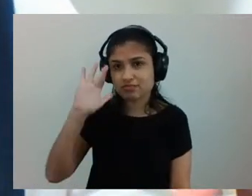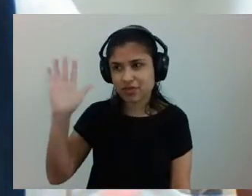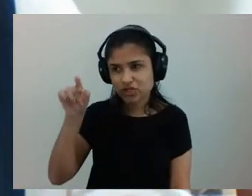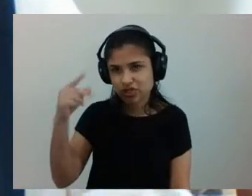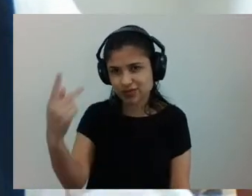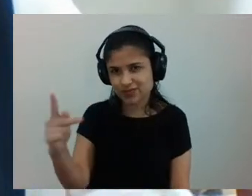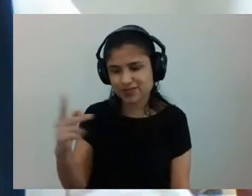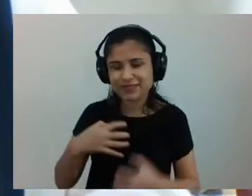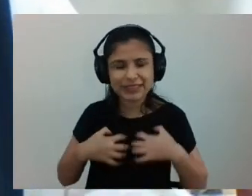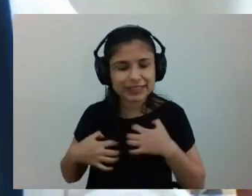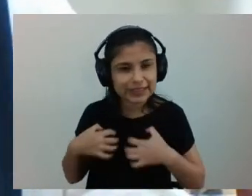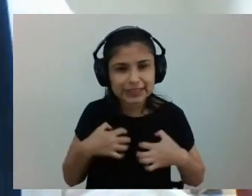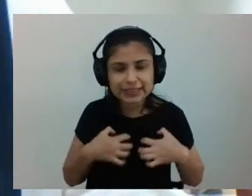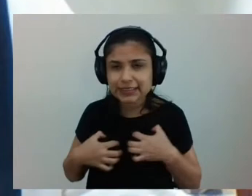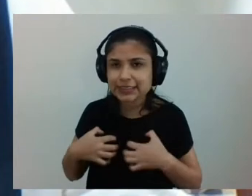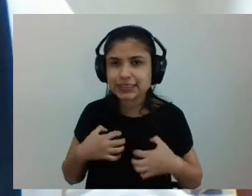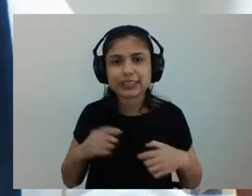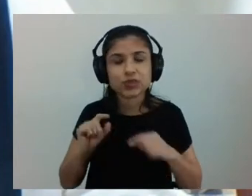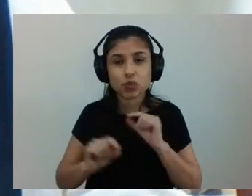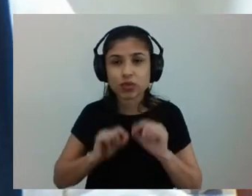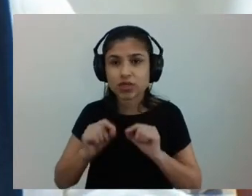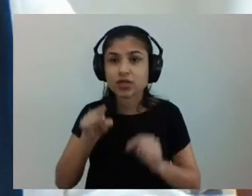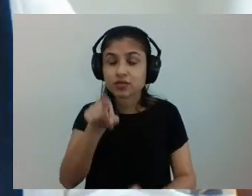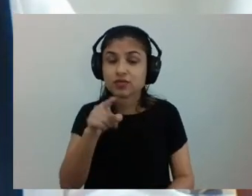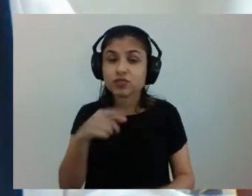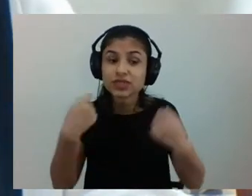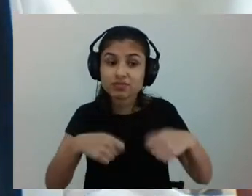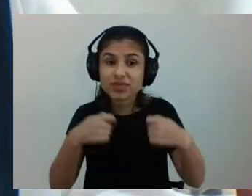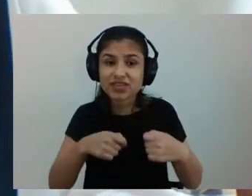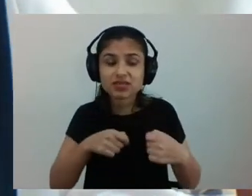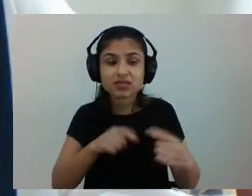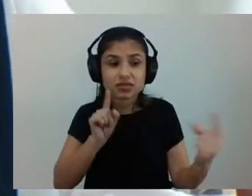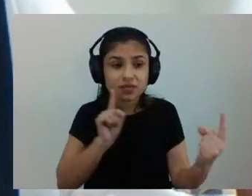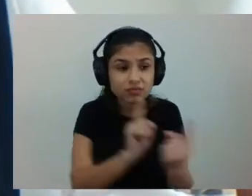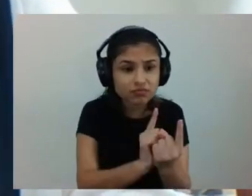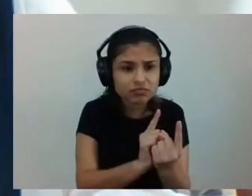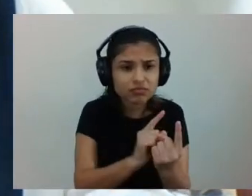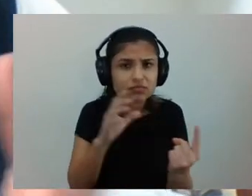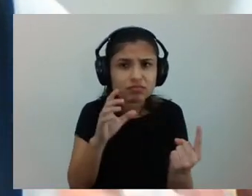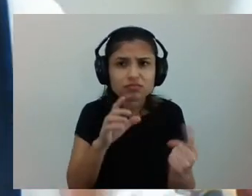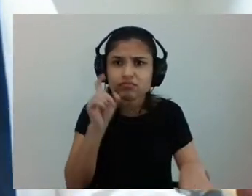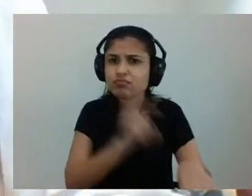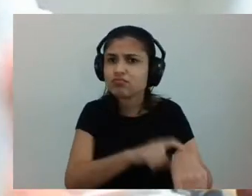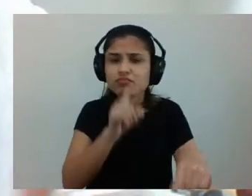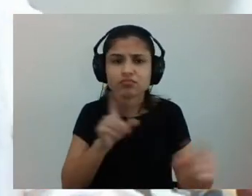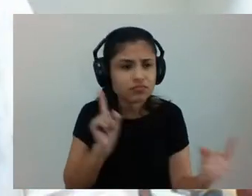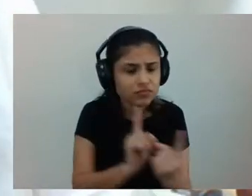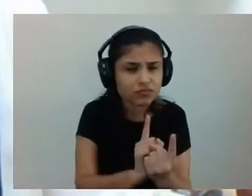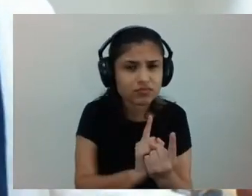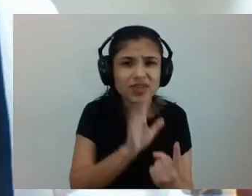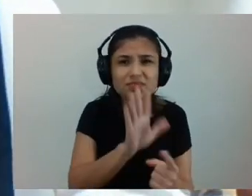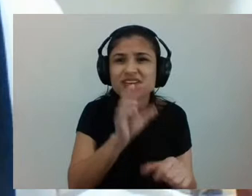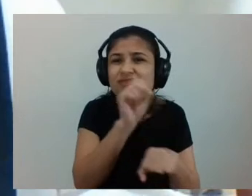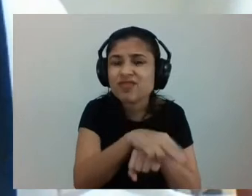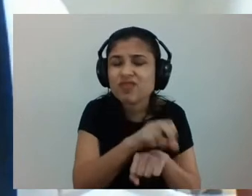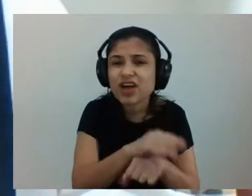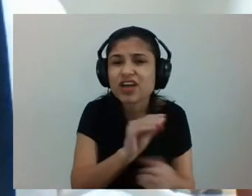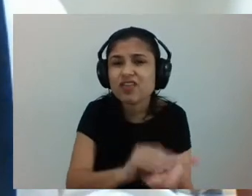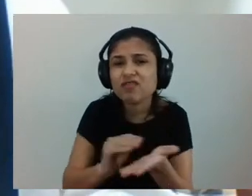com necessitar de um serviço imediato, de apoio, e não encontrar vagas, porque realmente a busca é